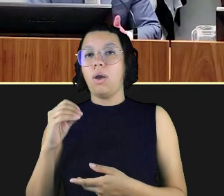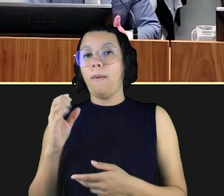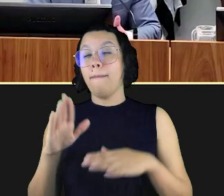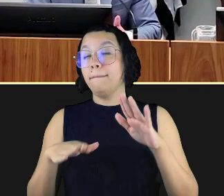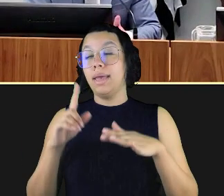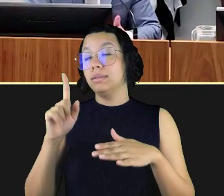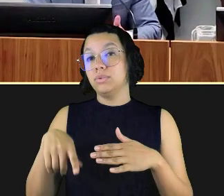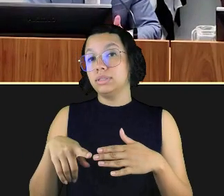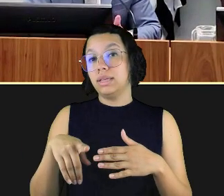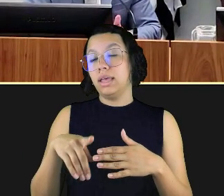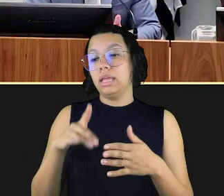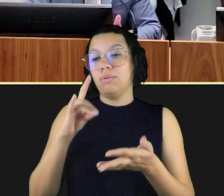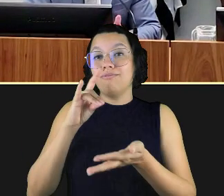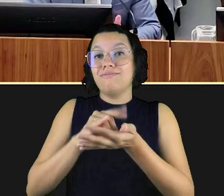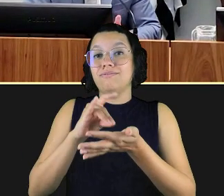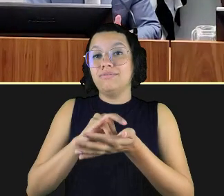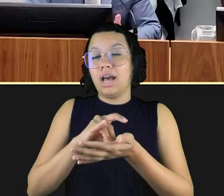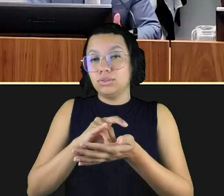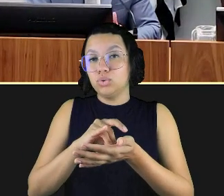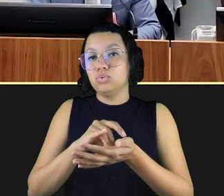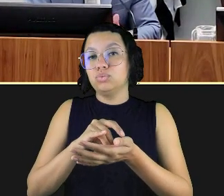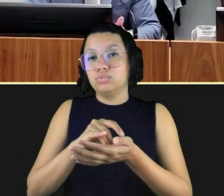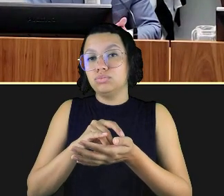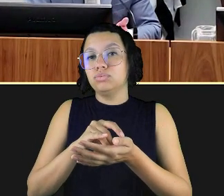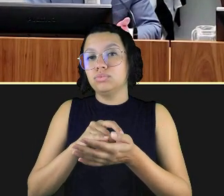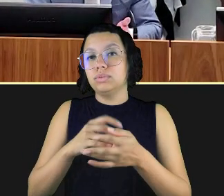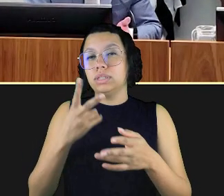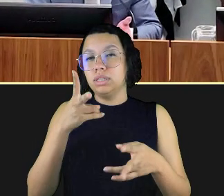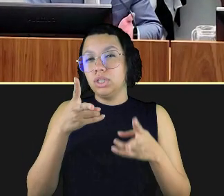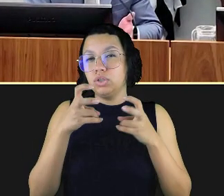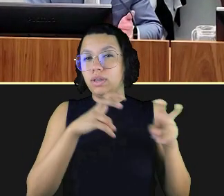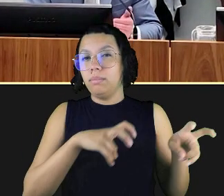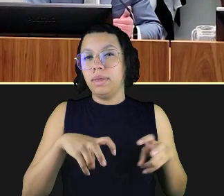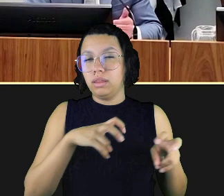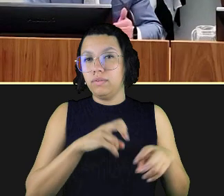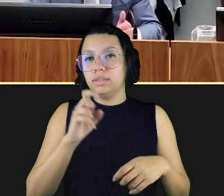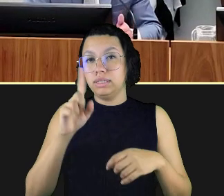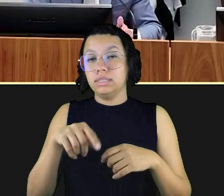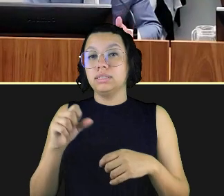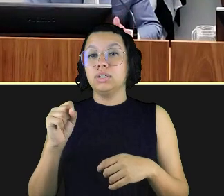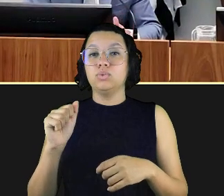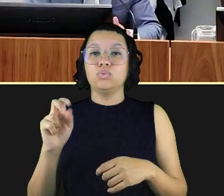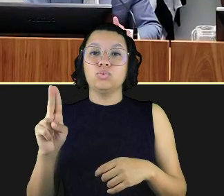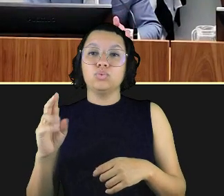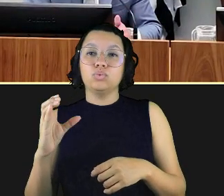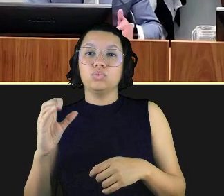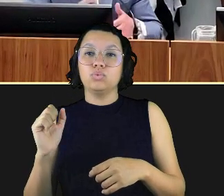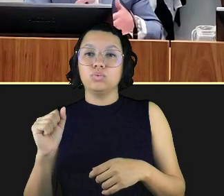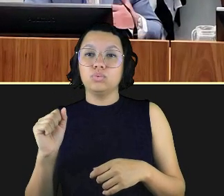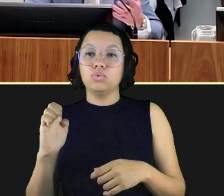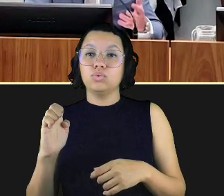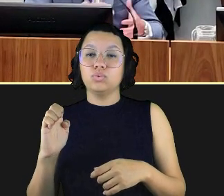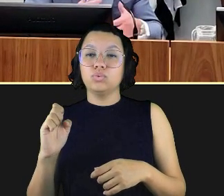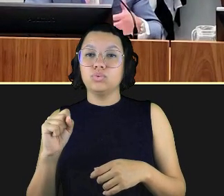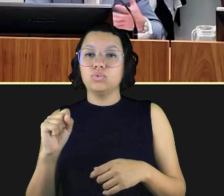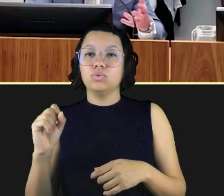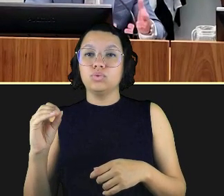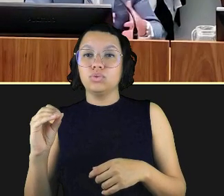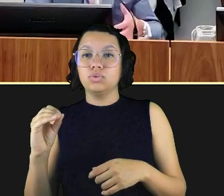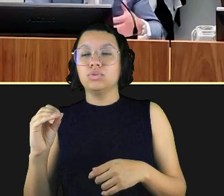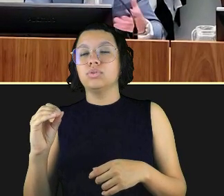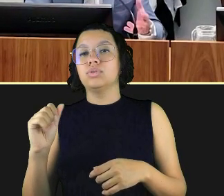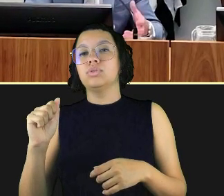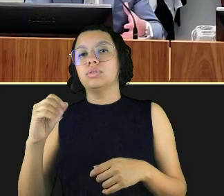de sucessão, essa deve ser uma hipótese de sucessão de fato, uma sucessão que não